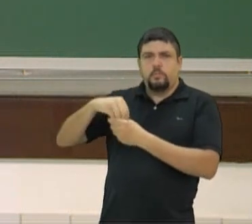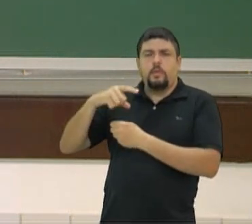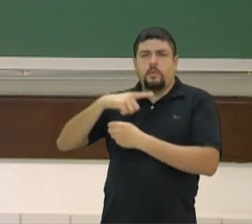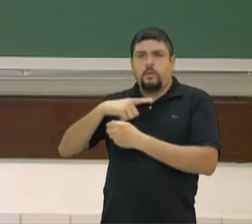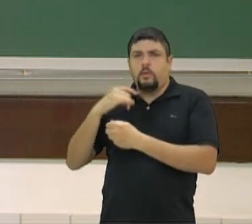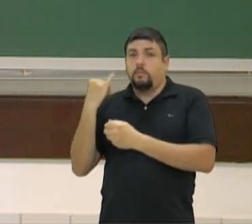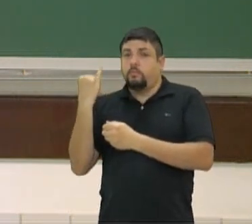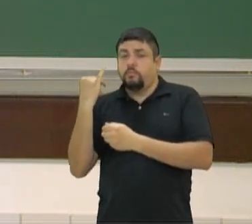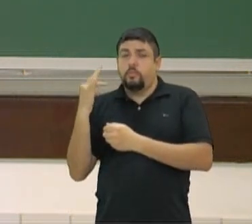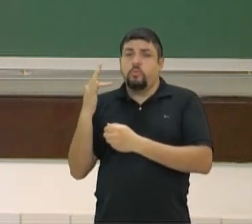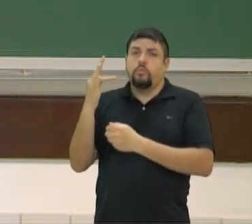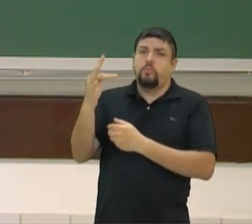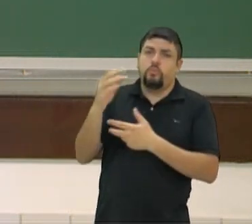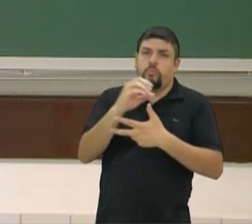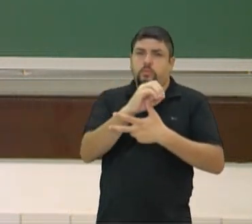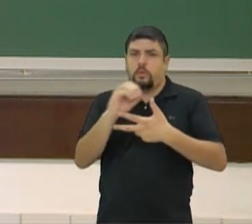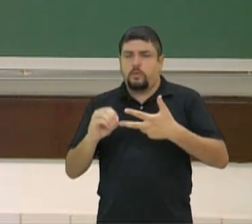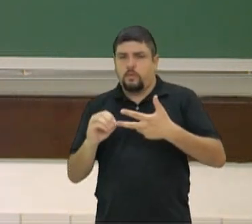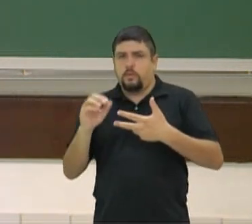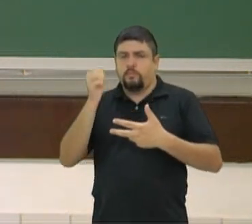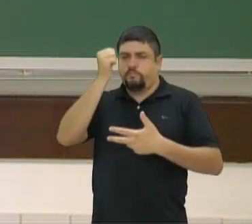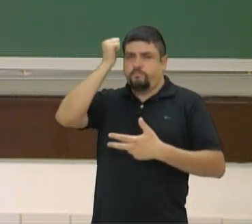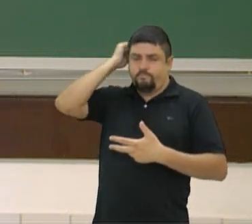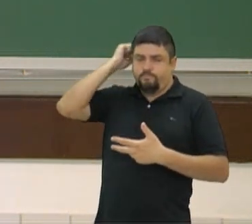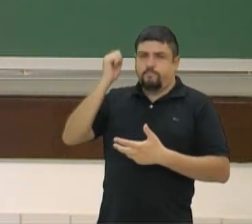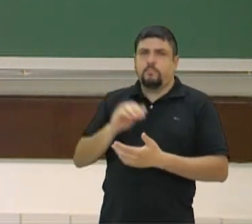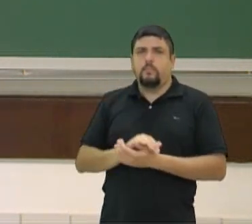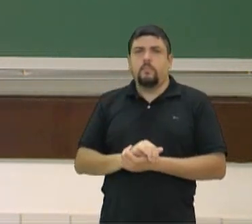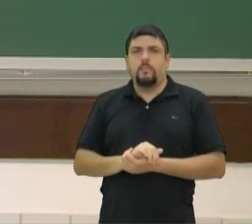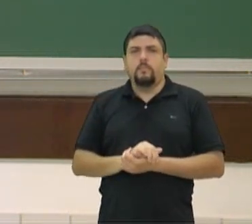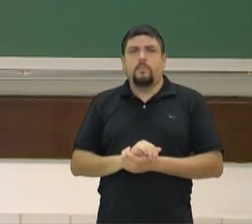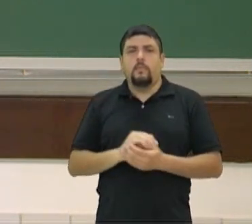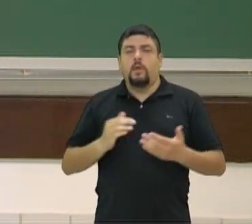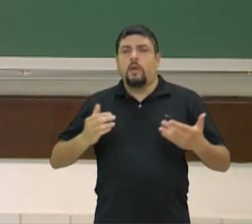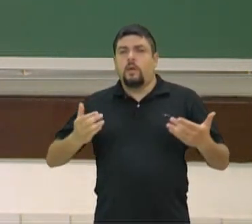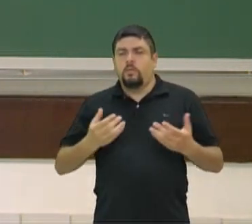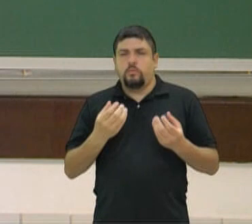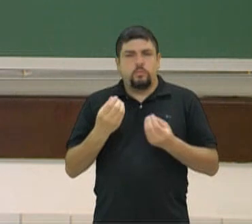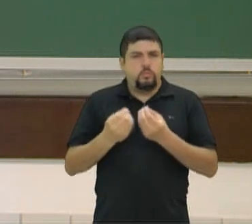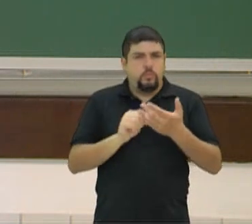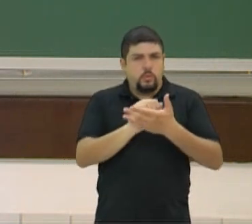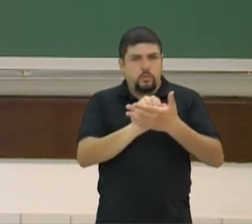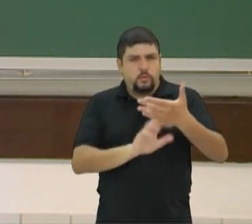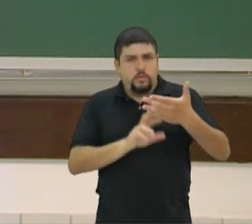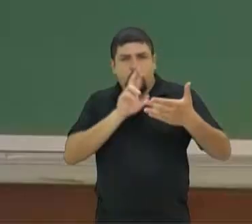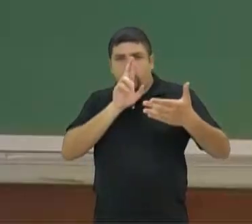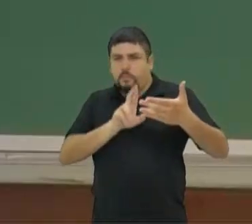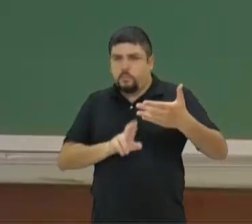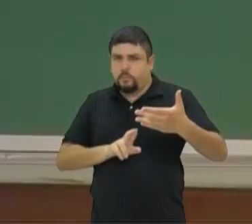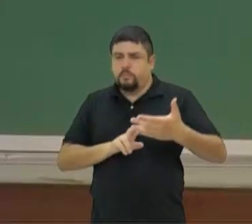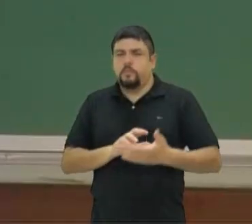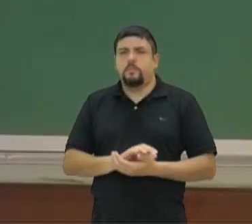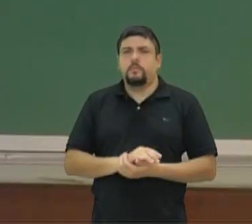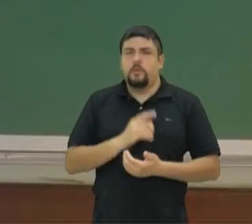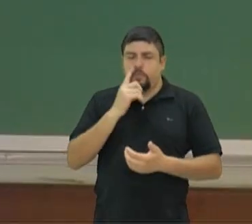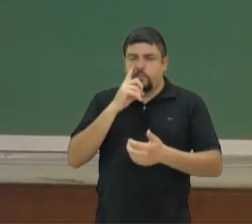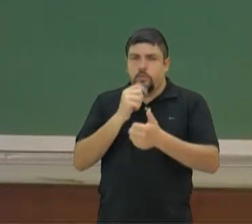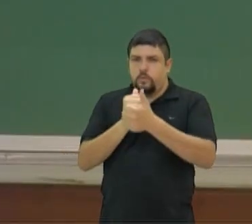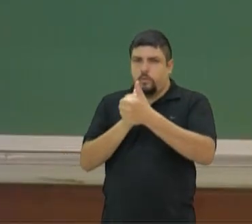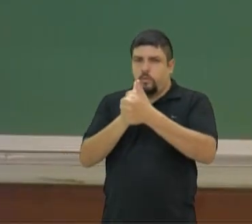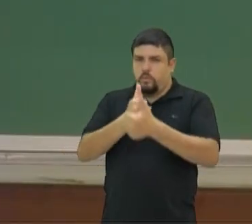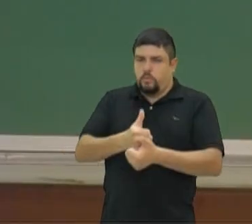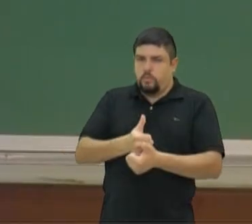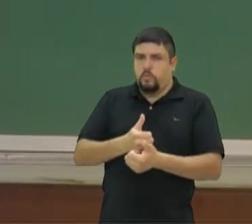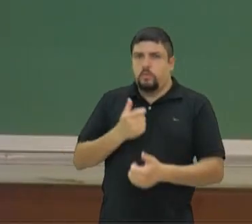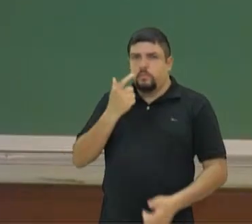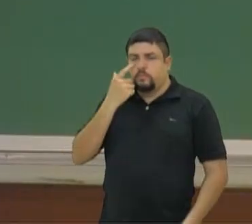Enem? Vamos lá, então, fazer a resolução da nossa atividade. Vamos lá. Então, foi pedido para que fizesse a